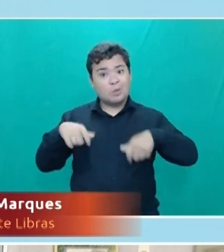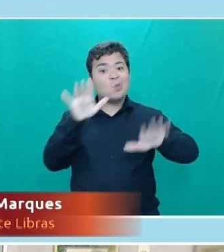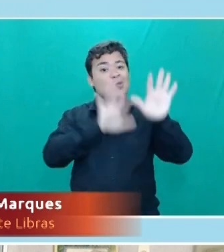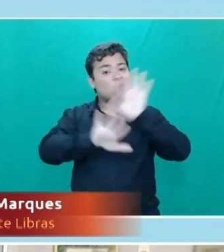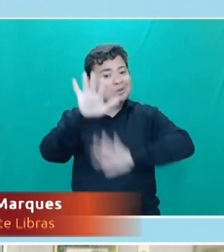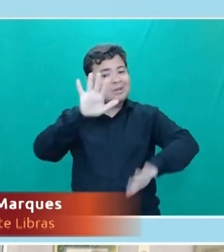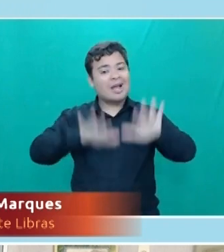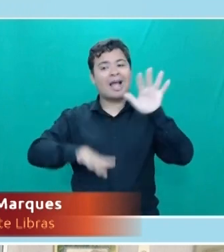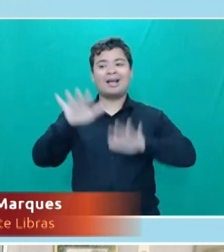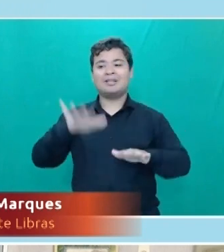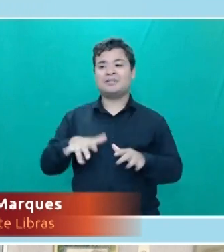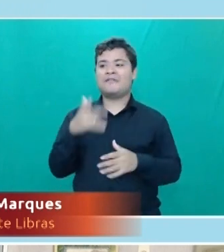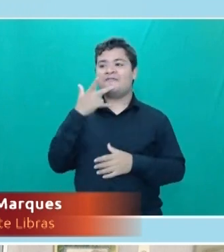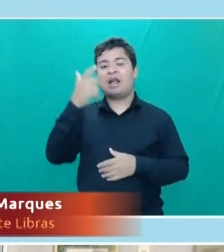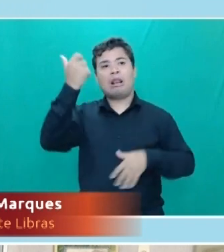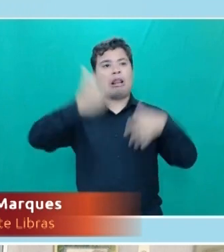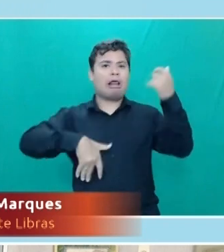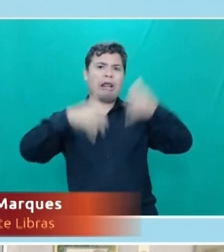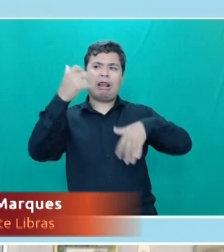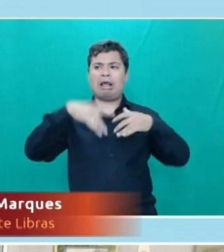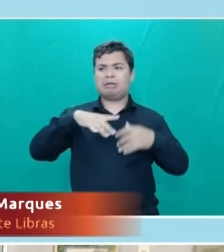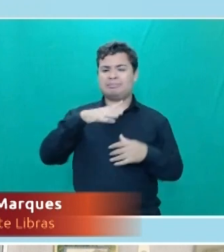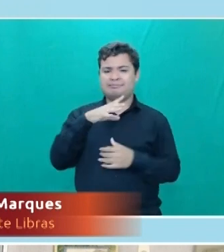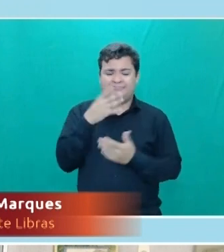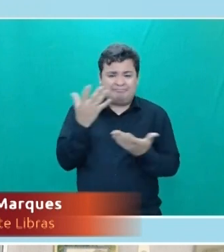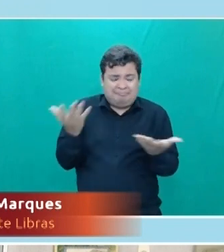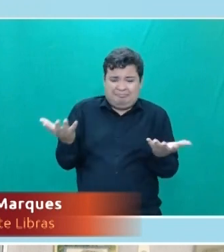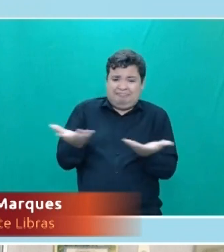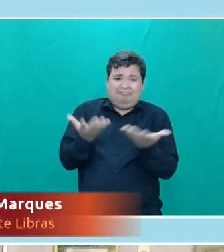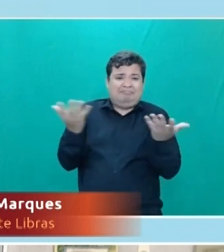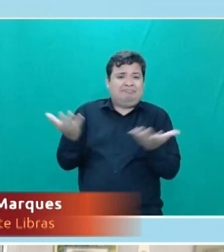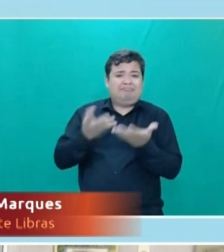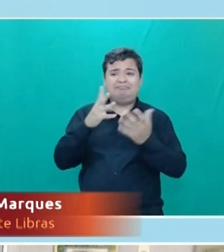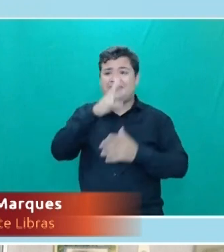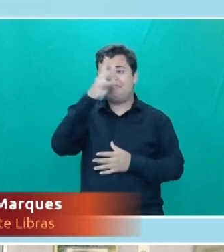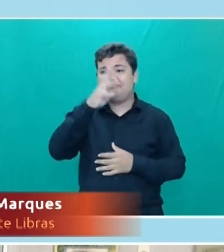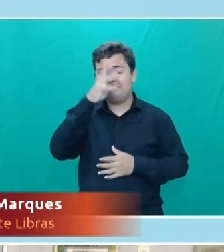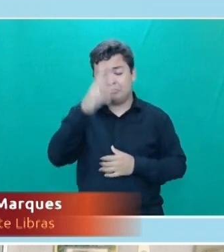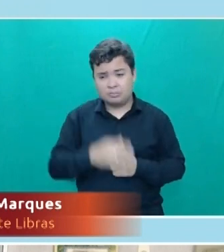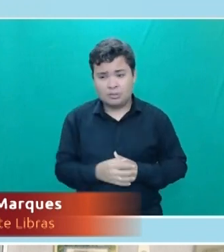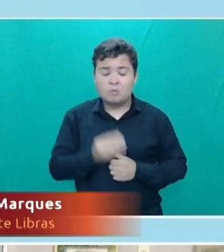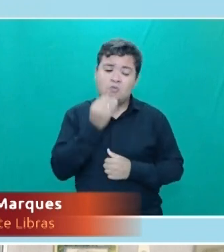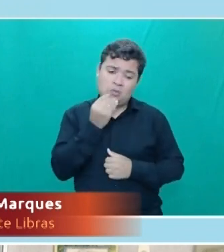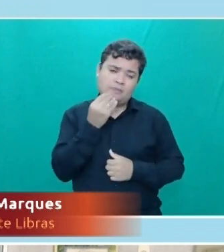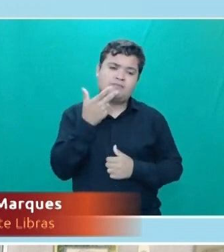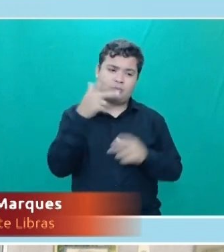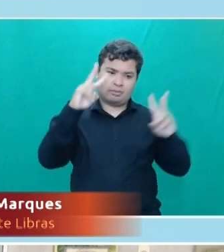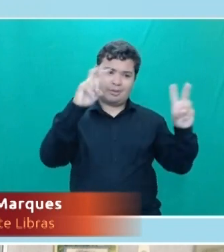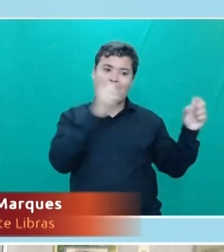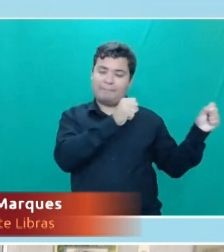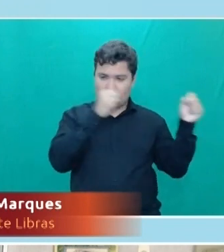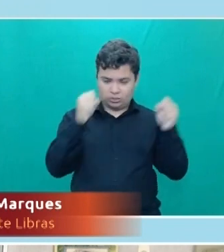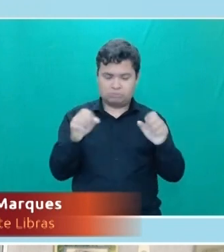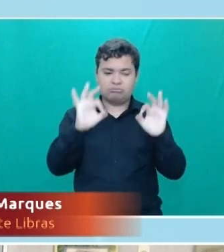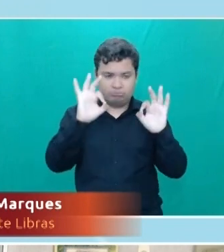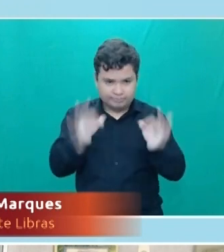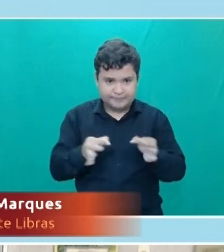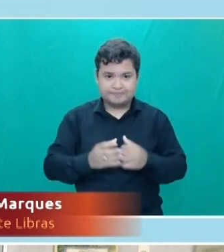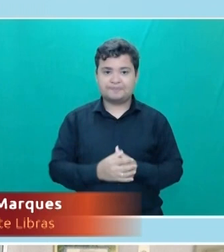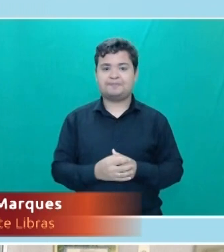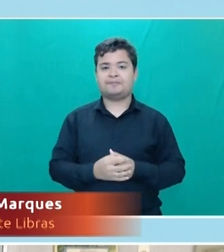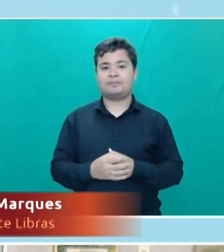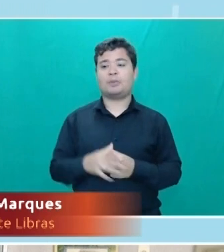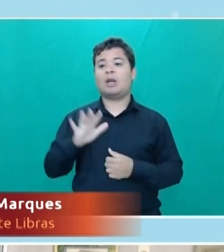determinados tipos de interpretação, que muitas vezes elas são... a gente está falando de poder, como eu falei. Então, a partir do momento que a gente avança